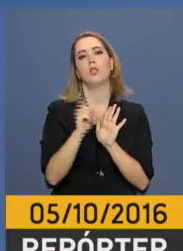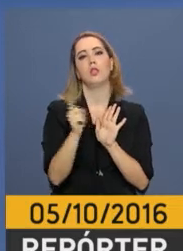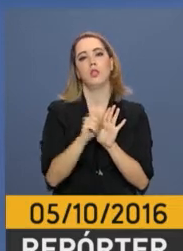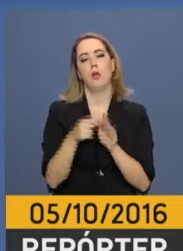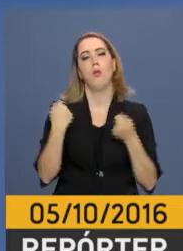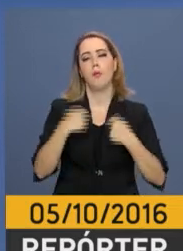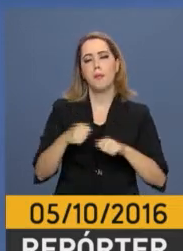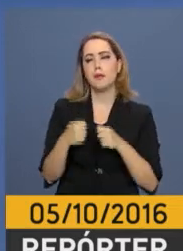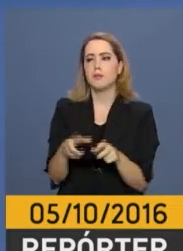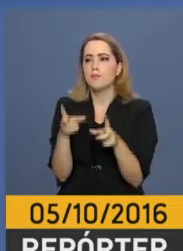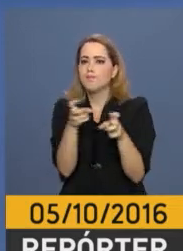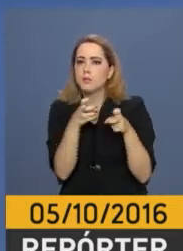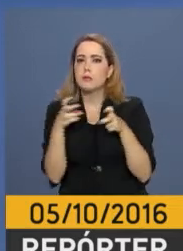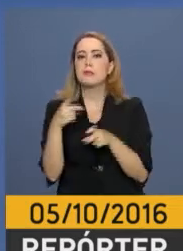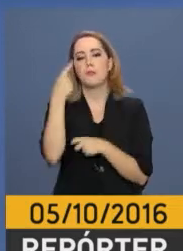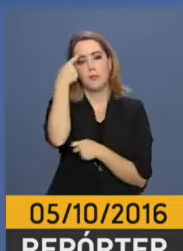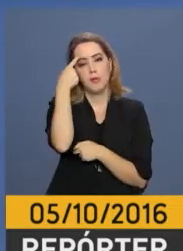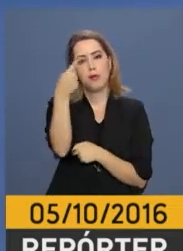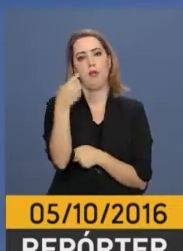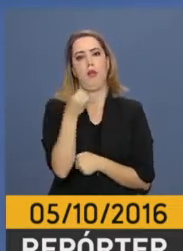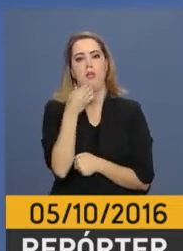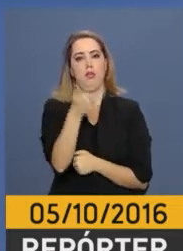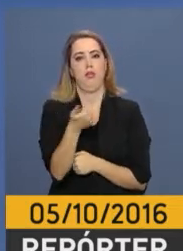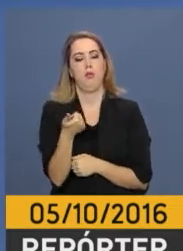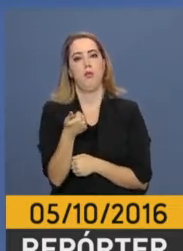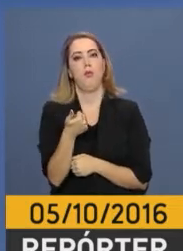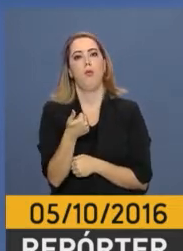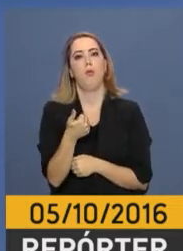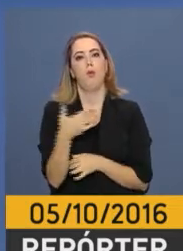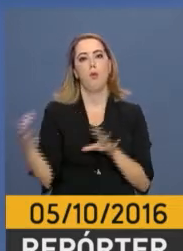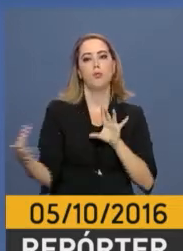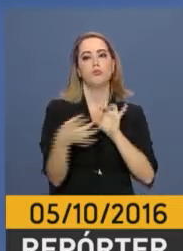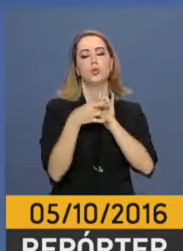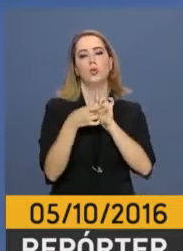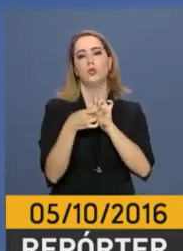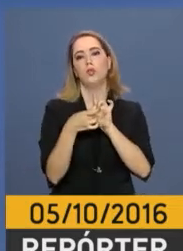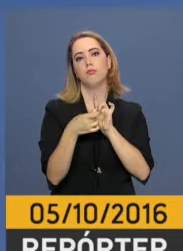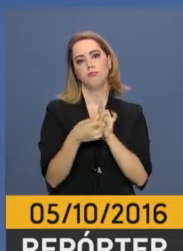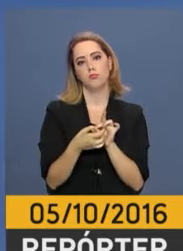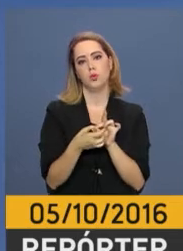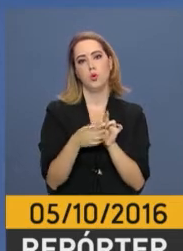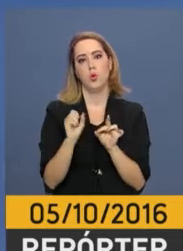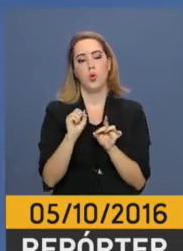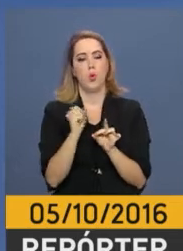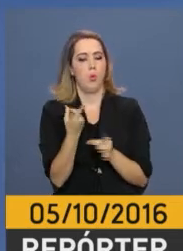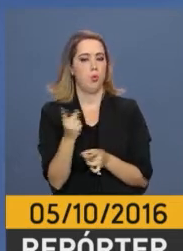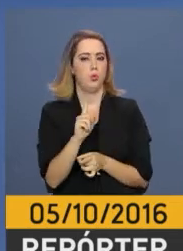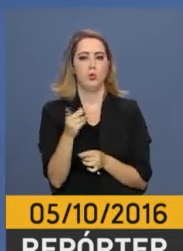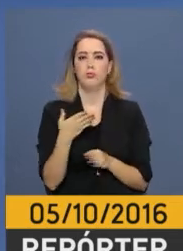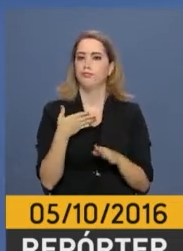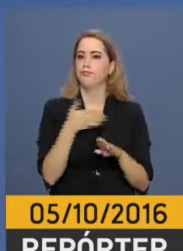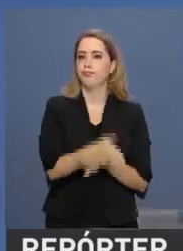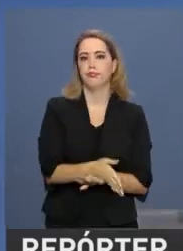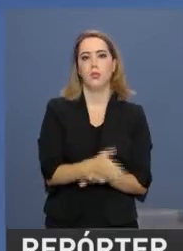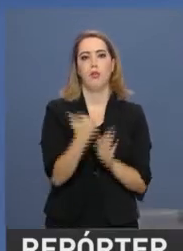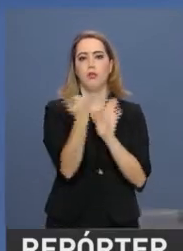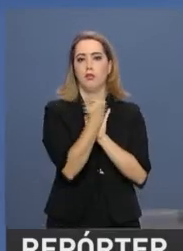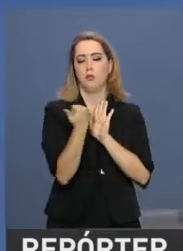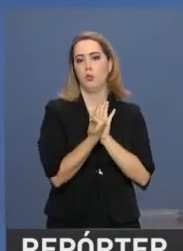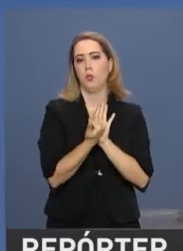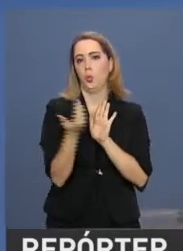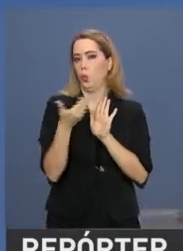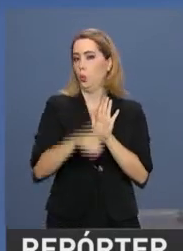idéia e aderem ou não não vão ter o problema não vão participar do programa não vão querer